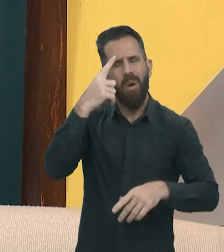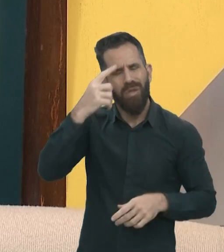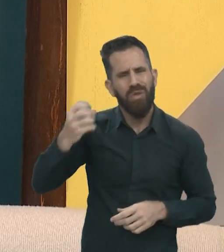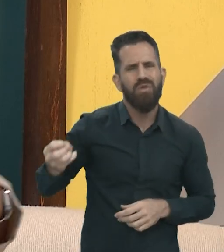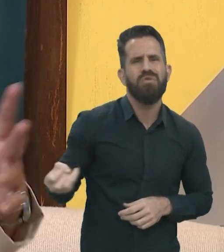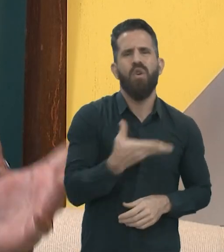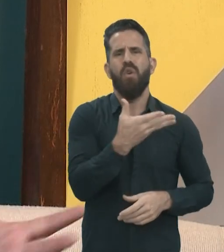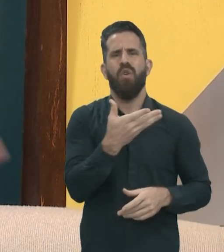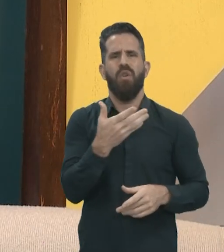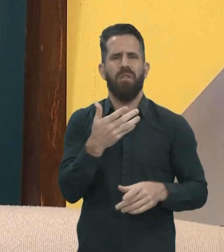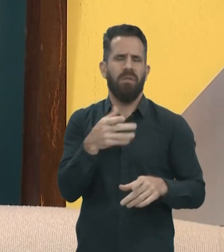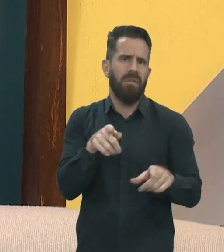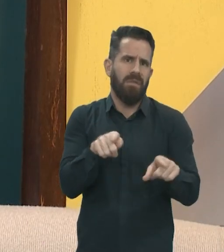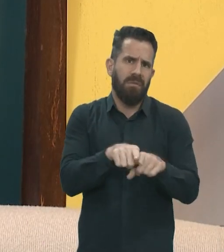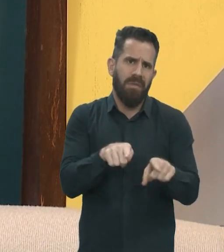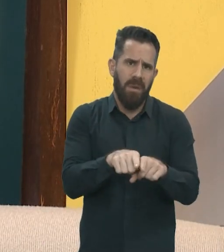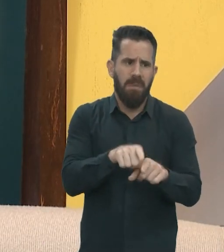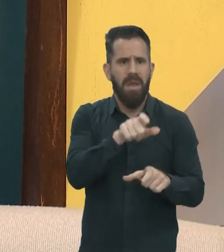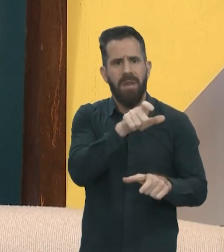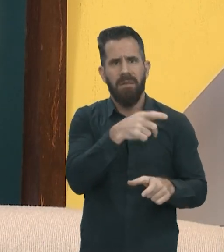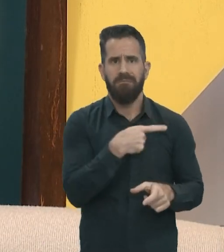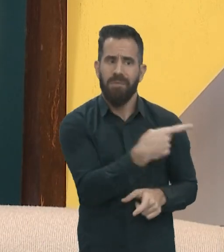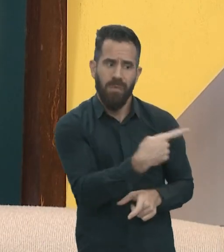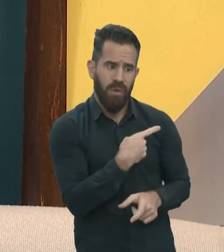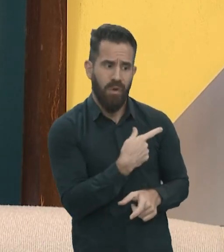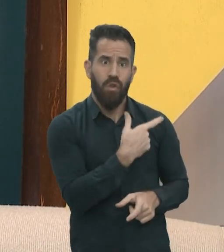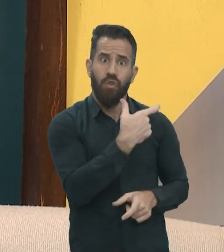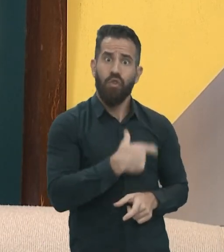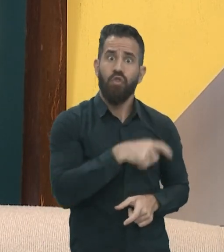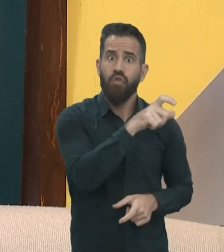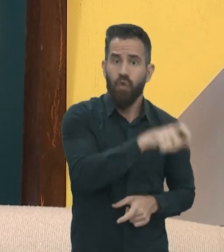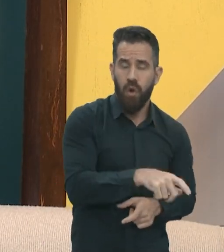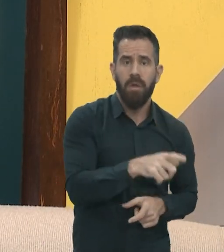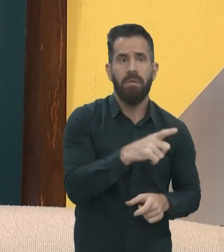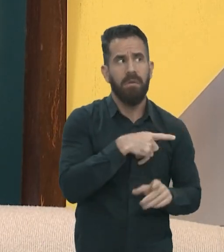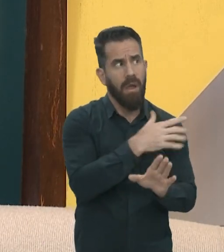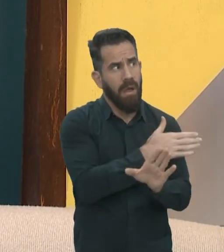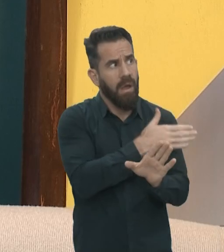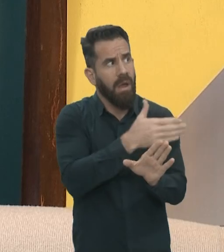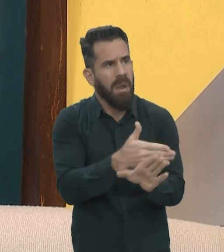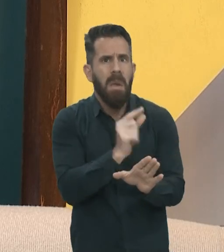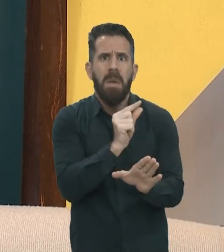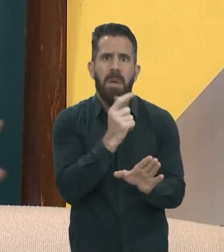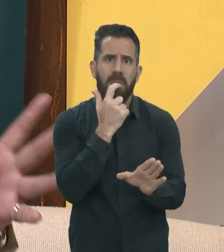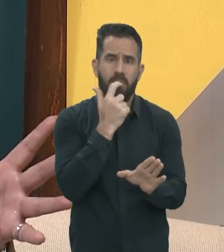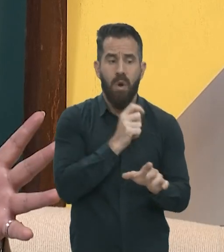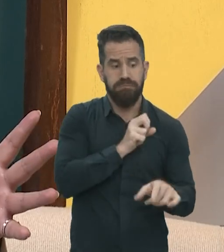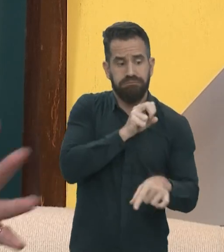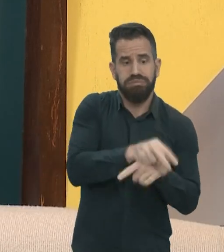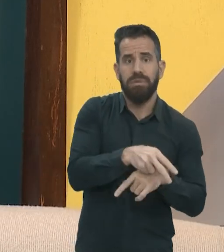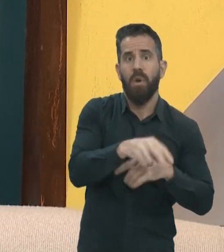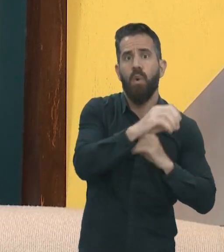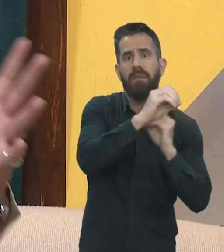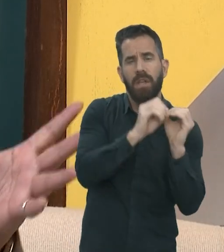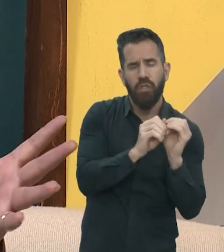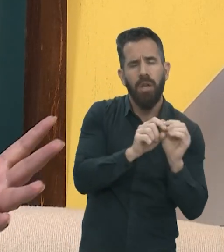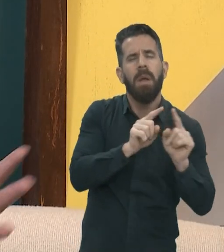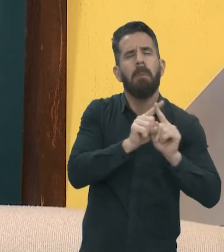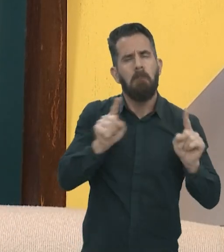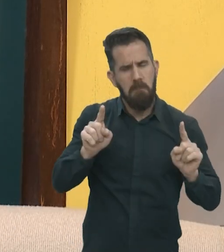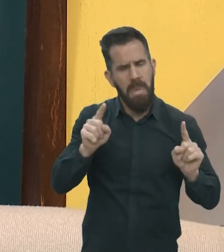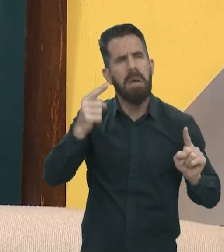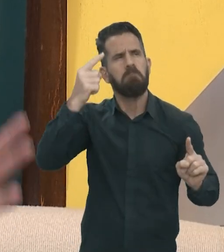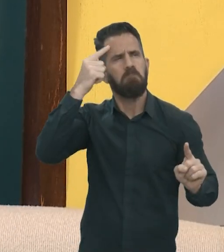uma chapa, né, de professores que entraram na universidade nesses últimos 15 anos, que estamos conectadas com as